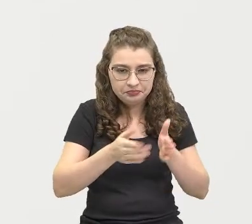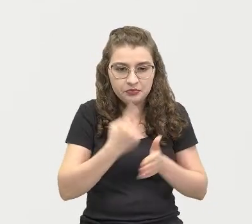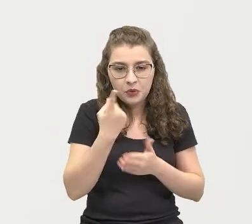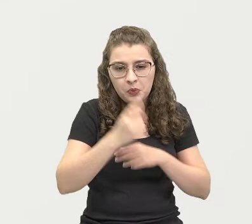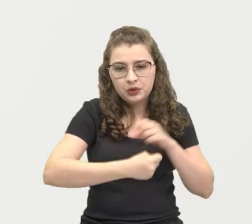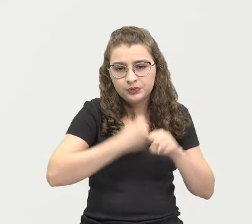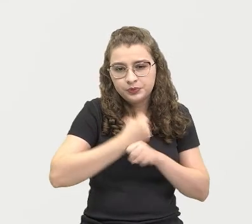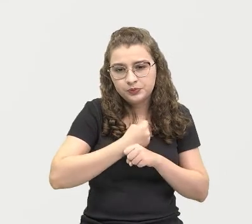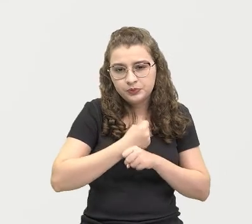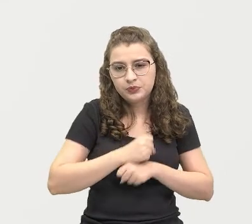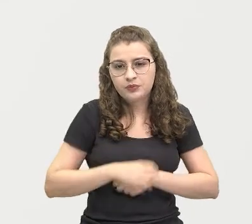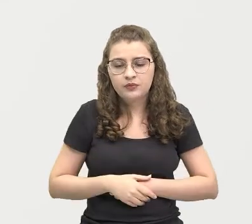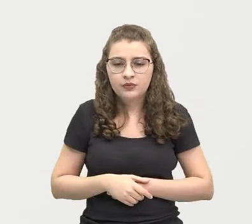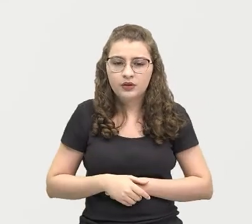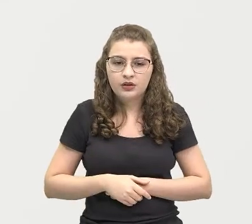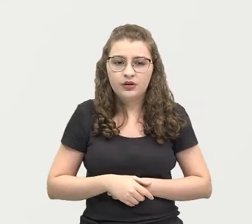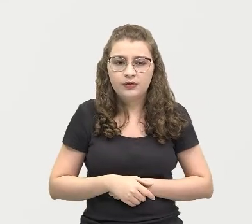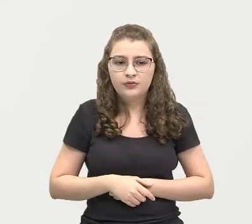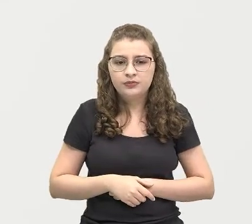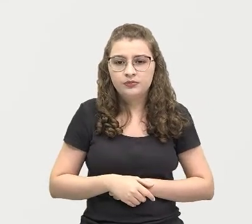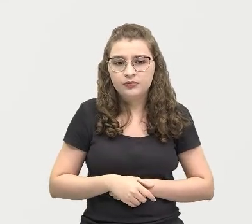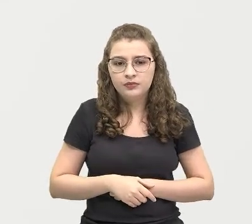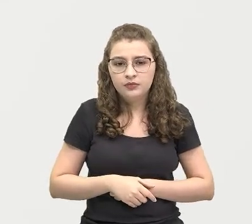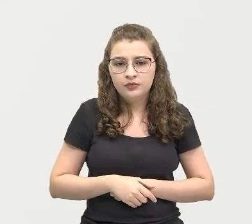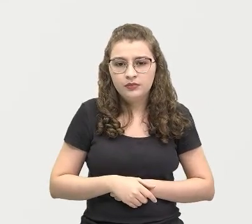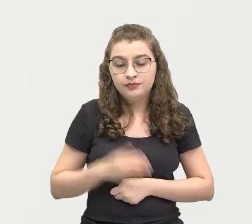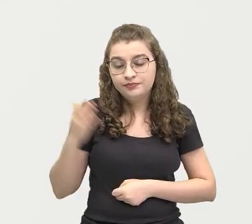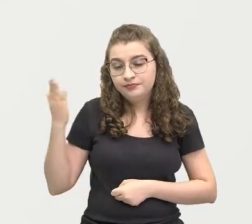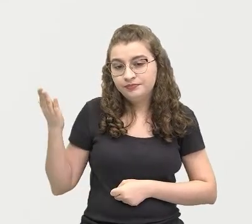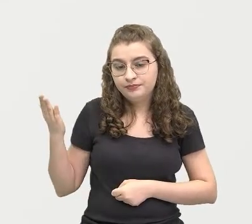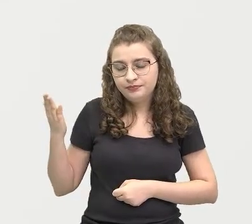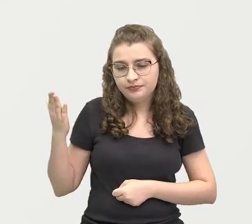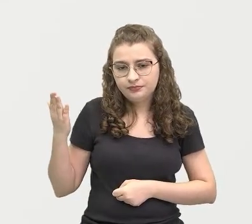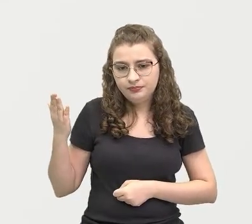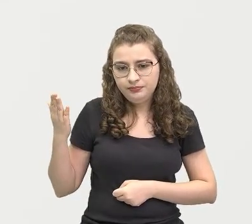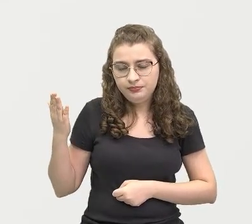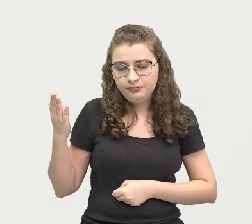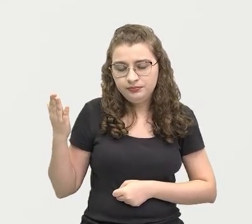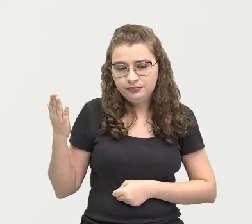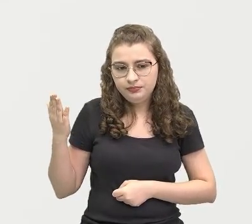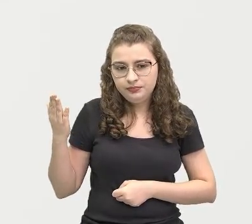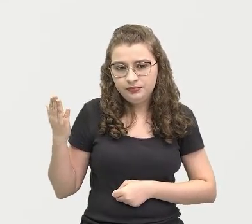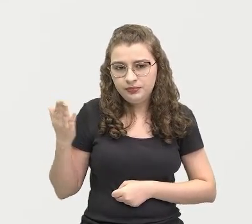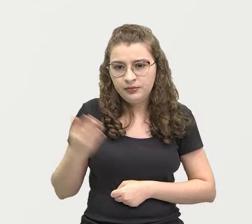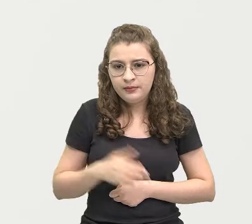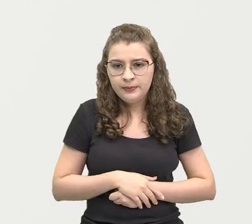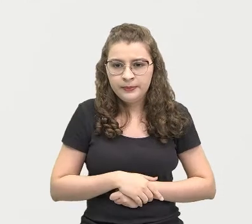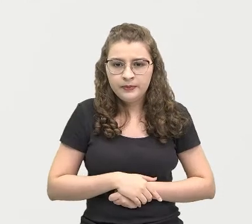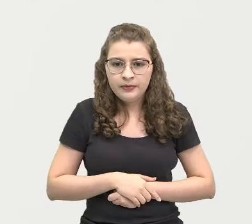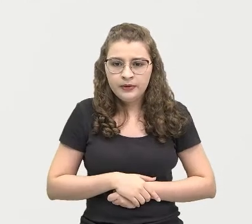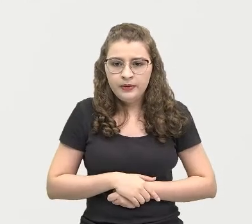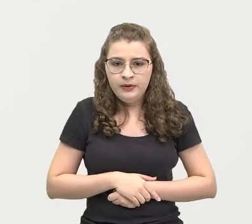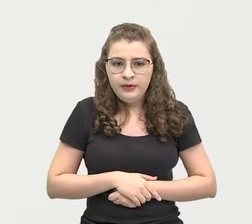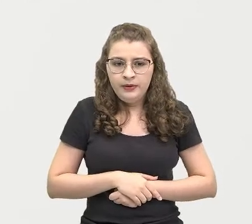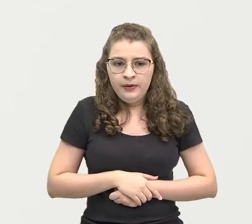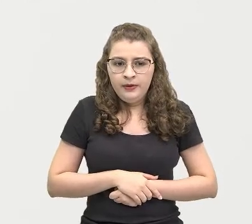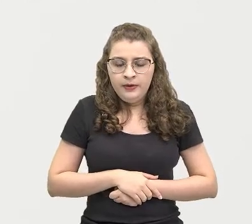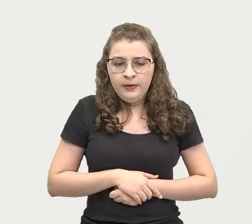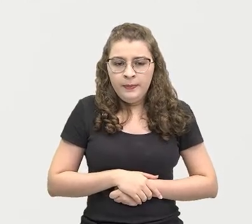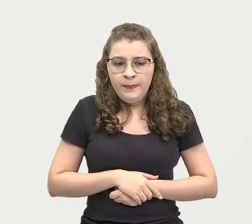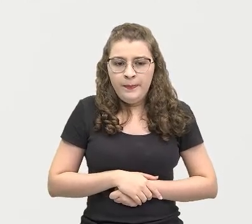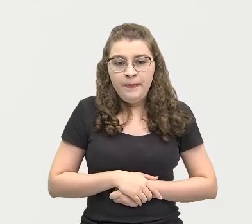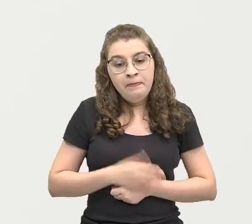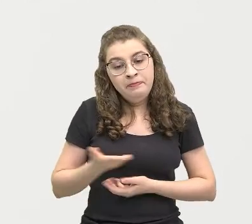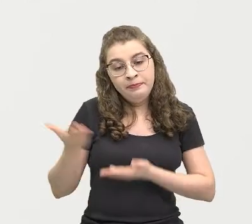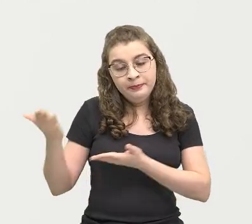no interior da Bahia, liderado aqui pelo Antônio Conselheiro, ok? Muito bem. Então, Euclides da Cunha foi